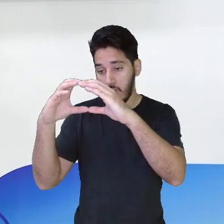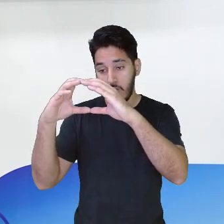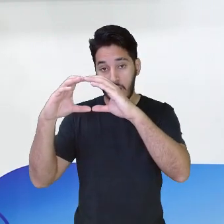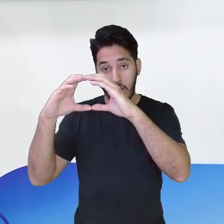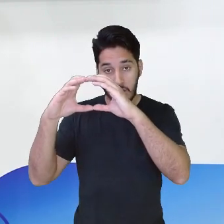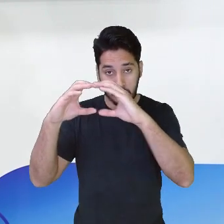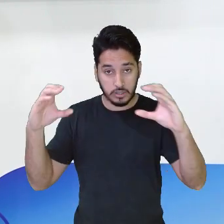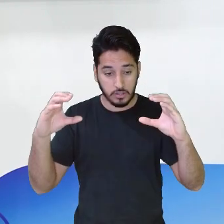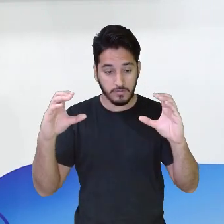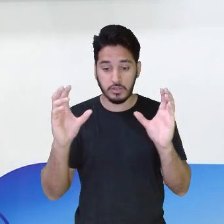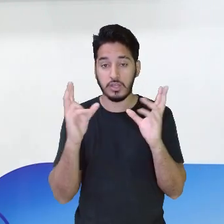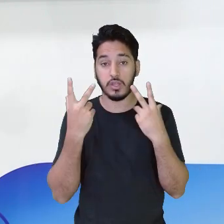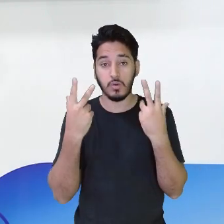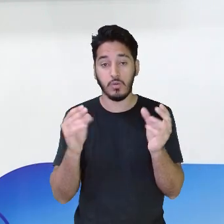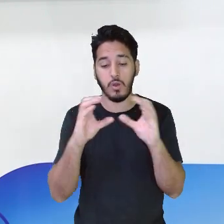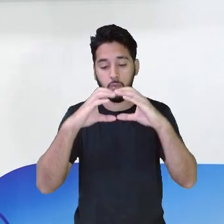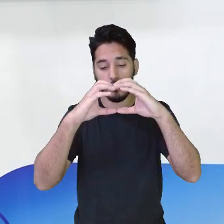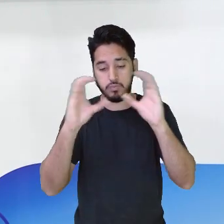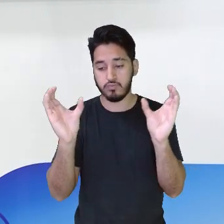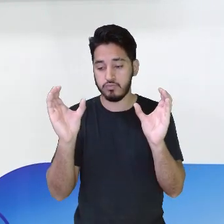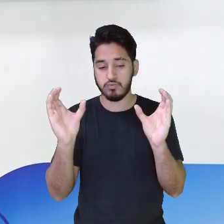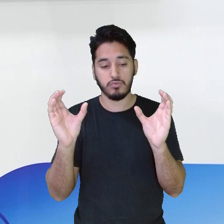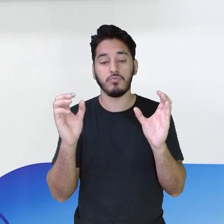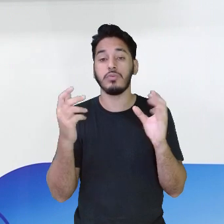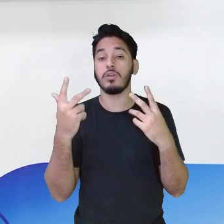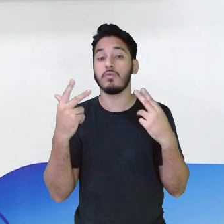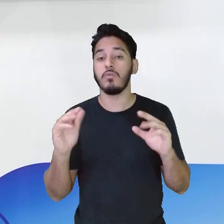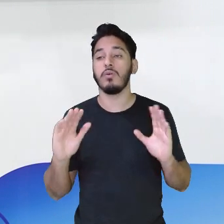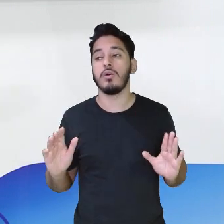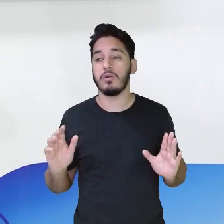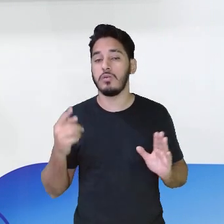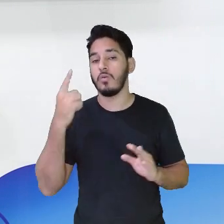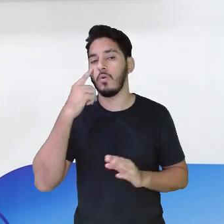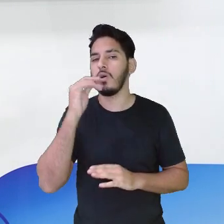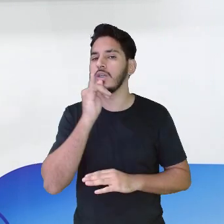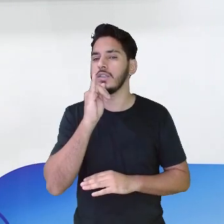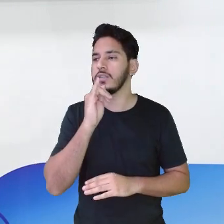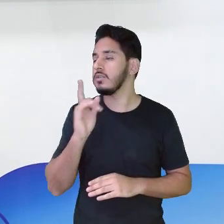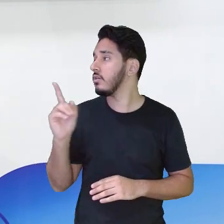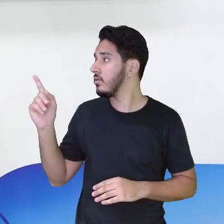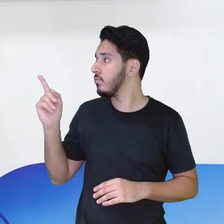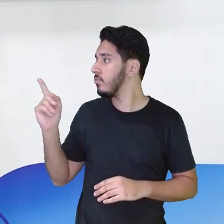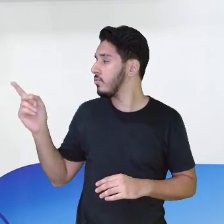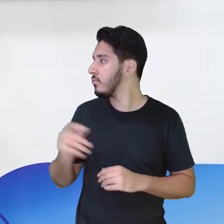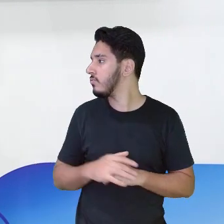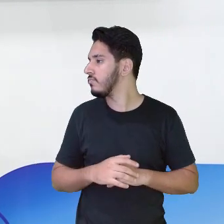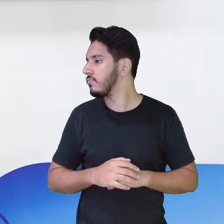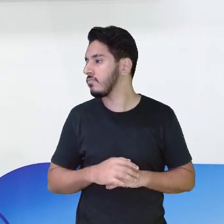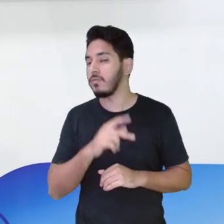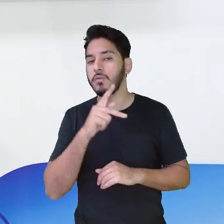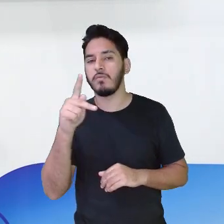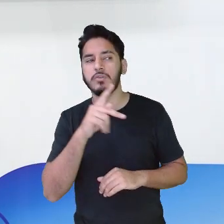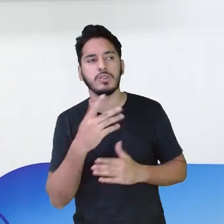dividida em partes iguais. Olha, um exemplo claro aí. Professora Abigail? Tem uma coisa